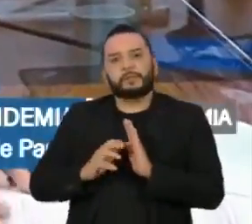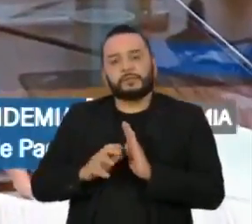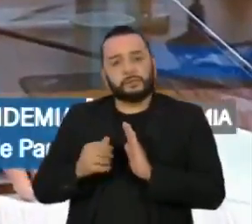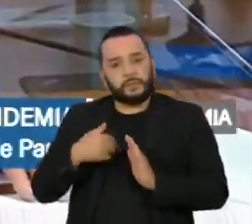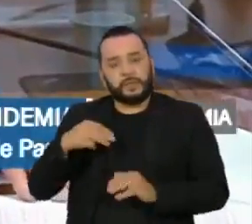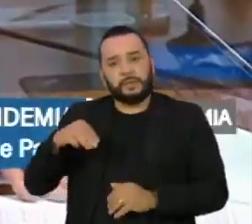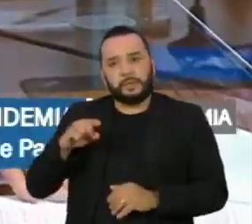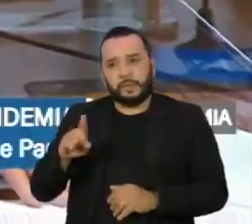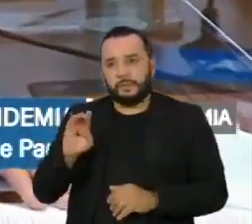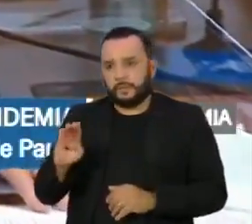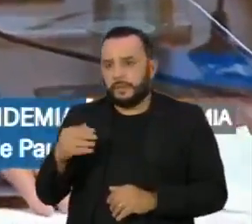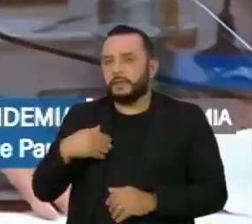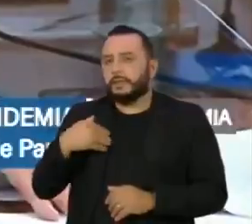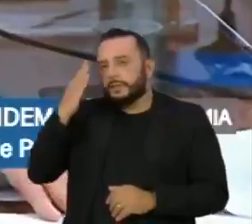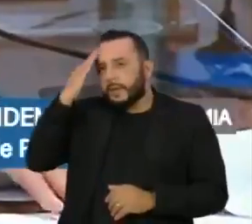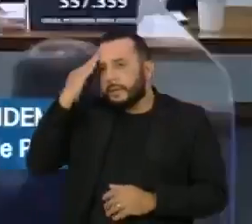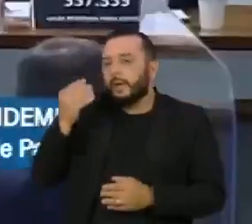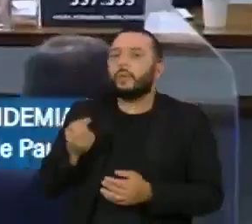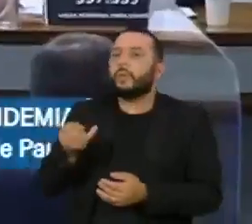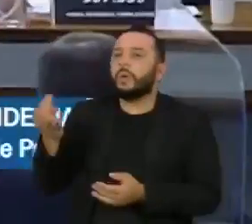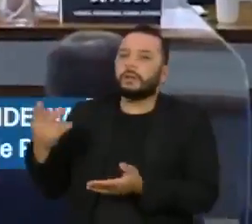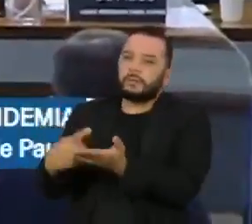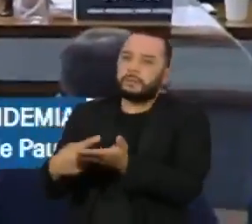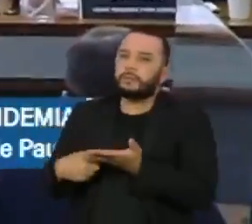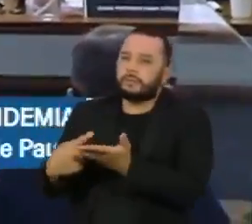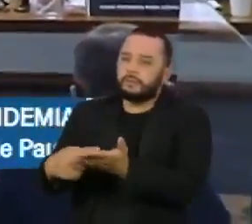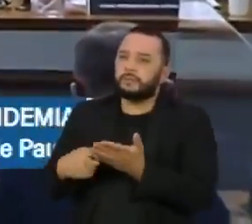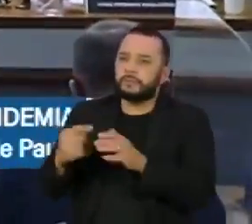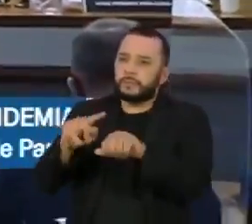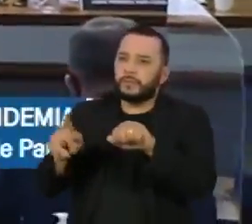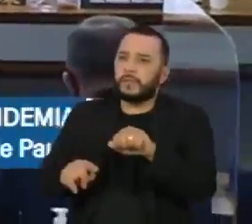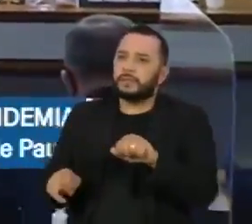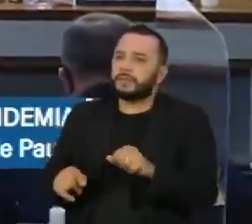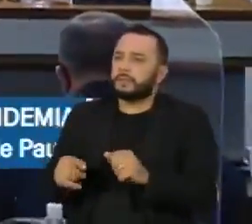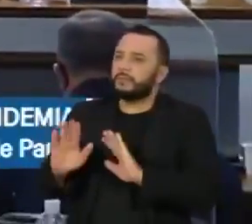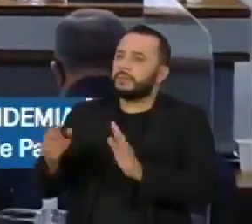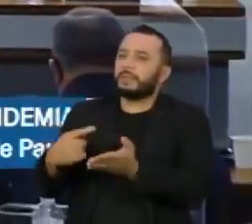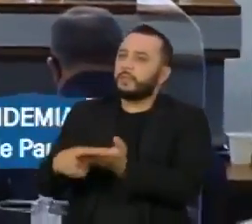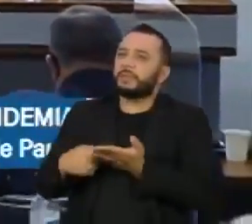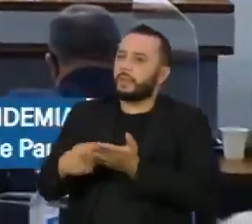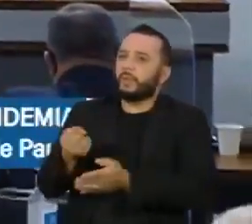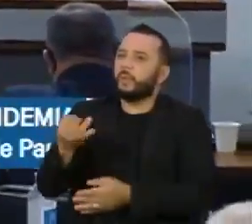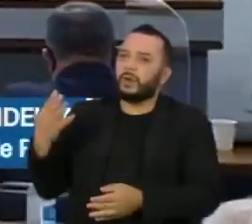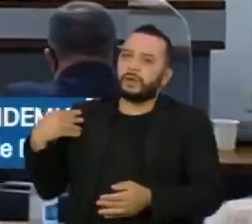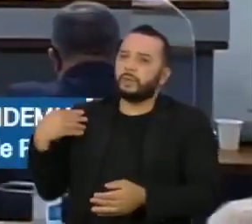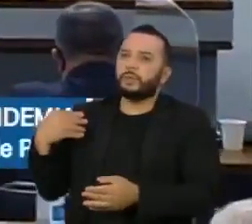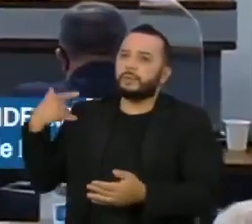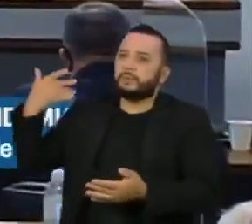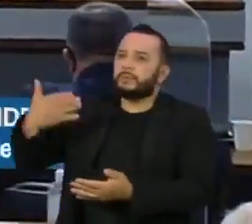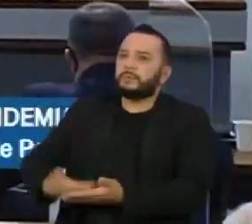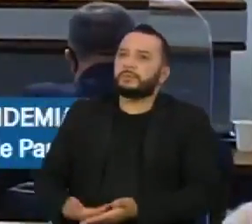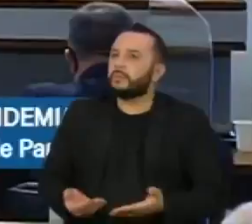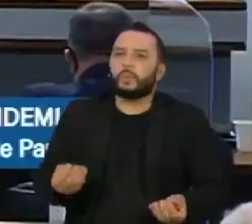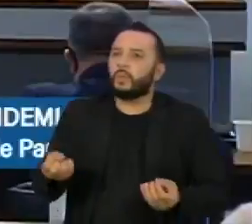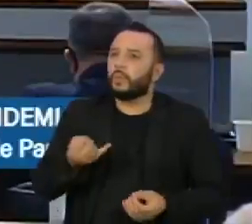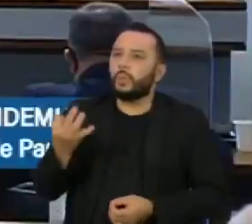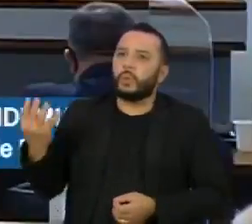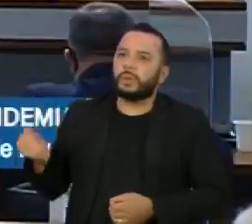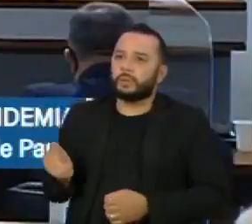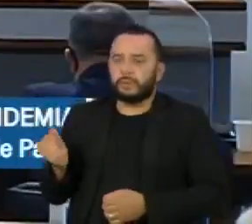quanto tempo o reverendo negocia vacinas. Na verdade, eu não estava negociando vacinas, eu estava